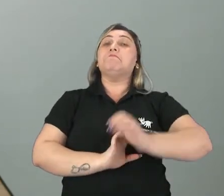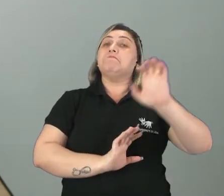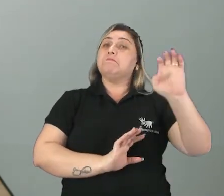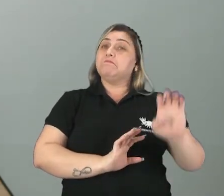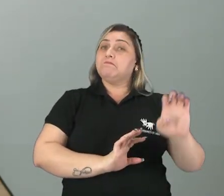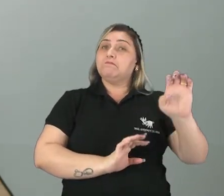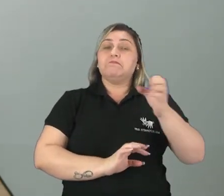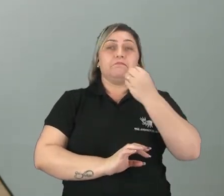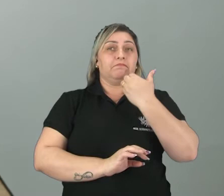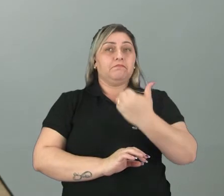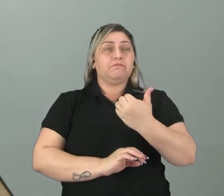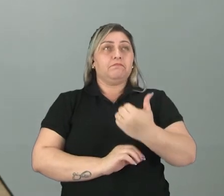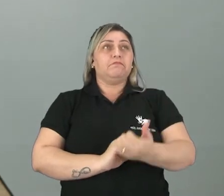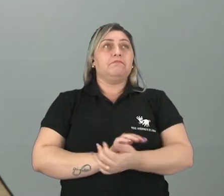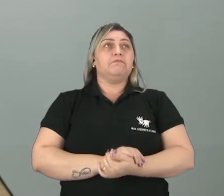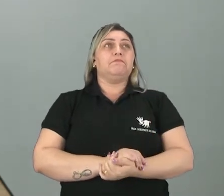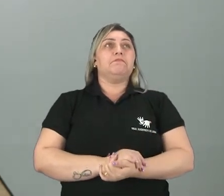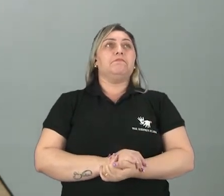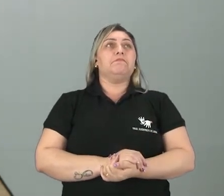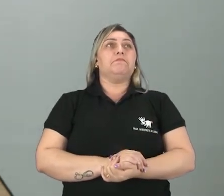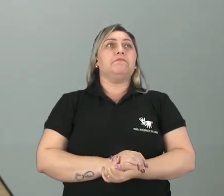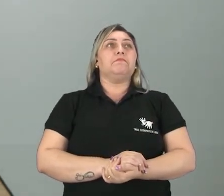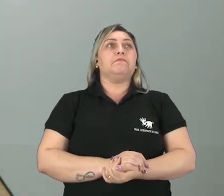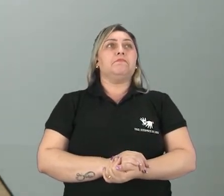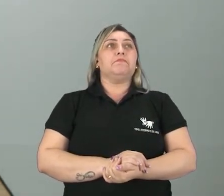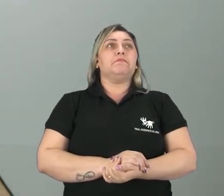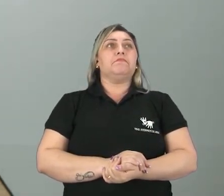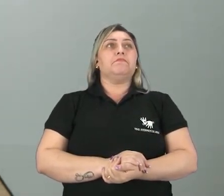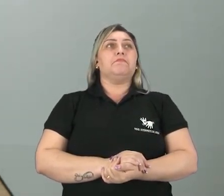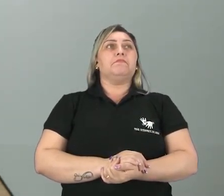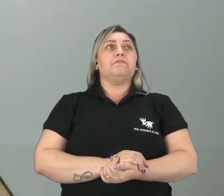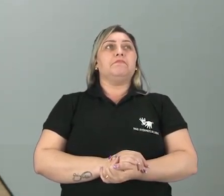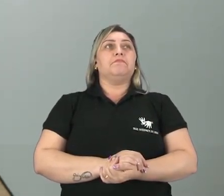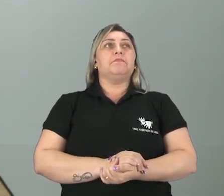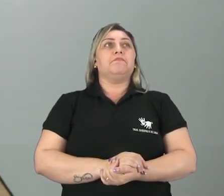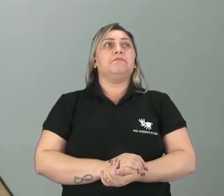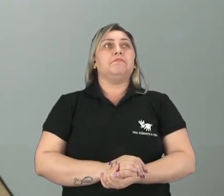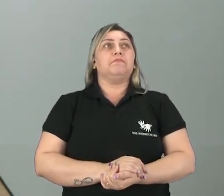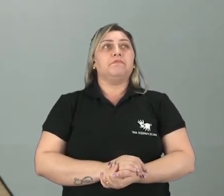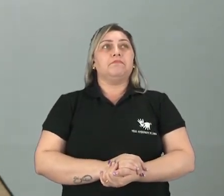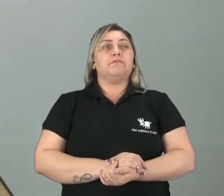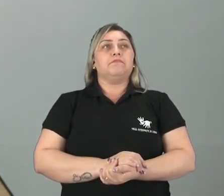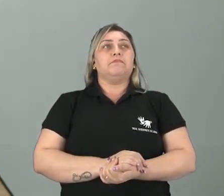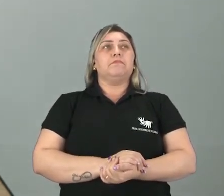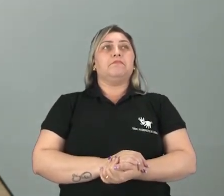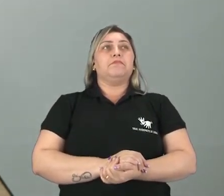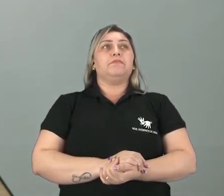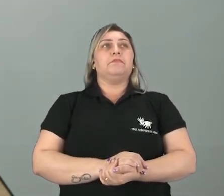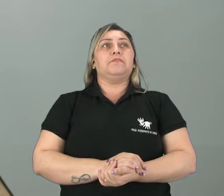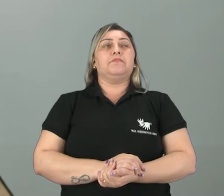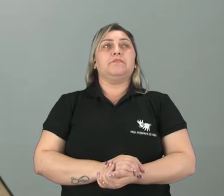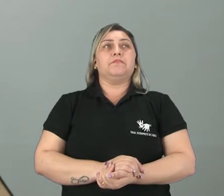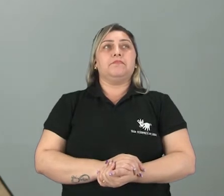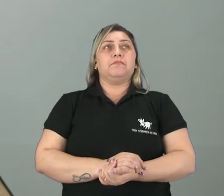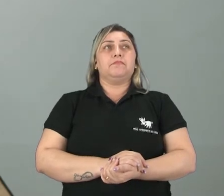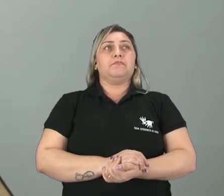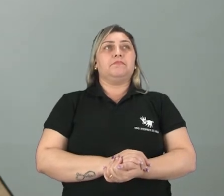esquerda muito bem então ele vem para este lado esquerda